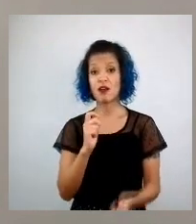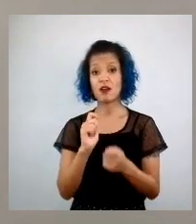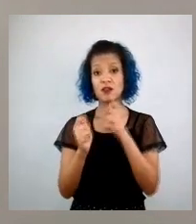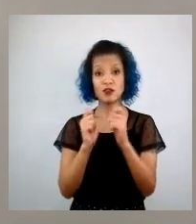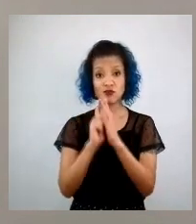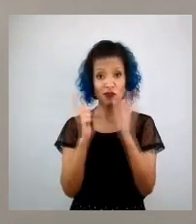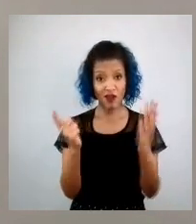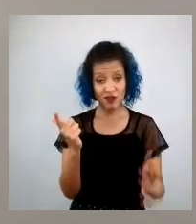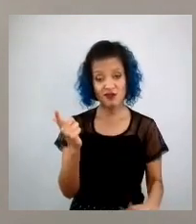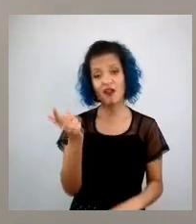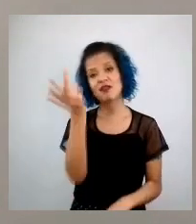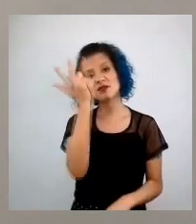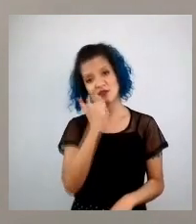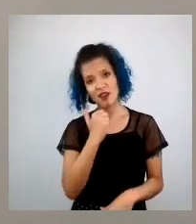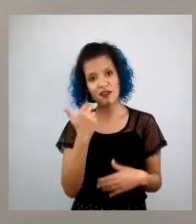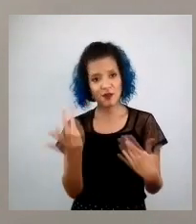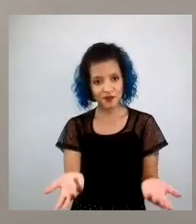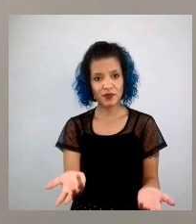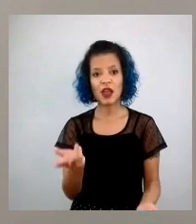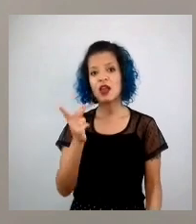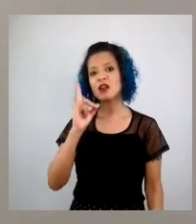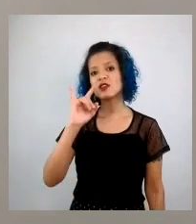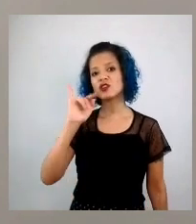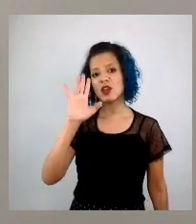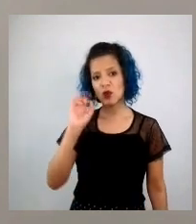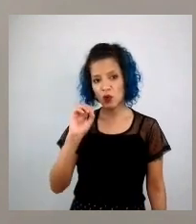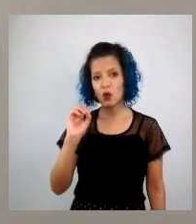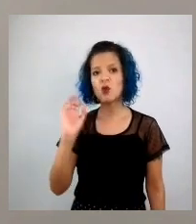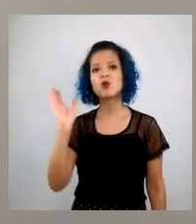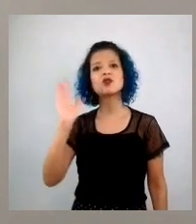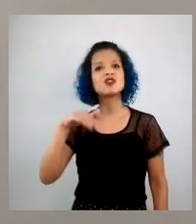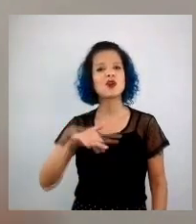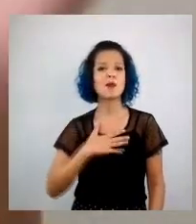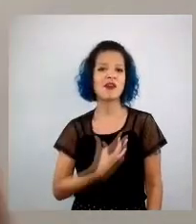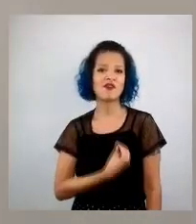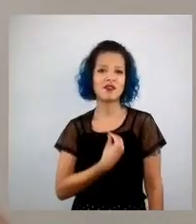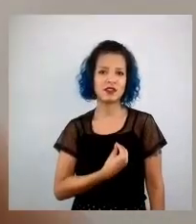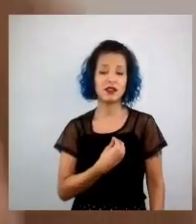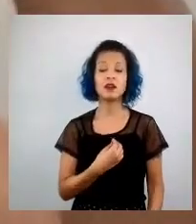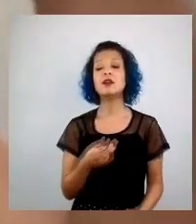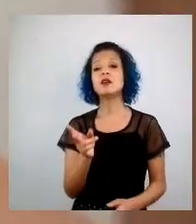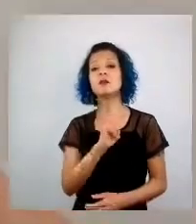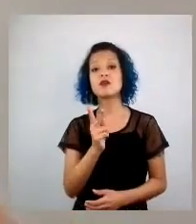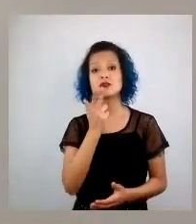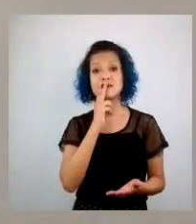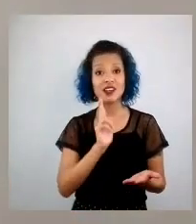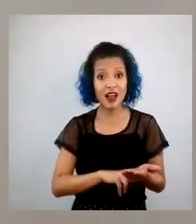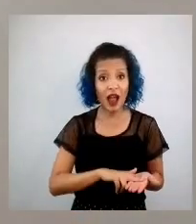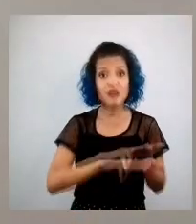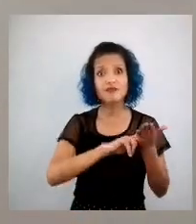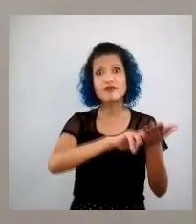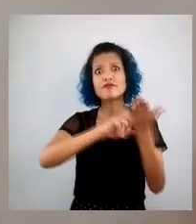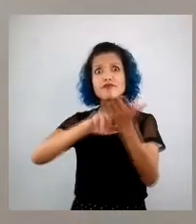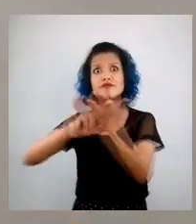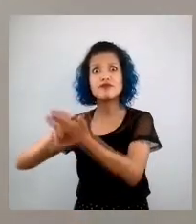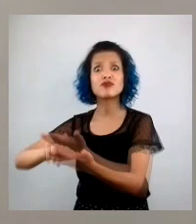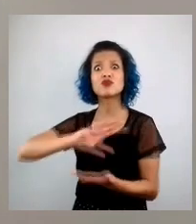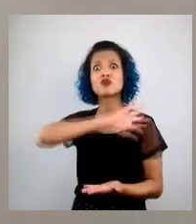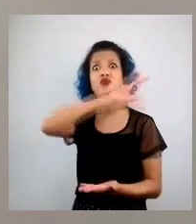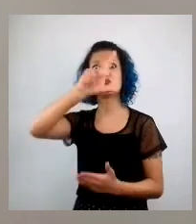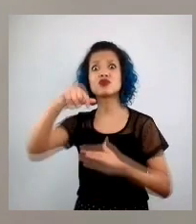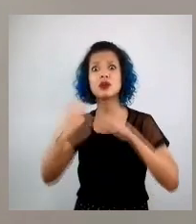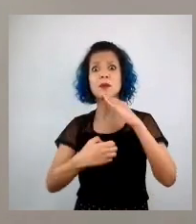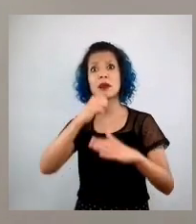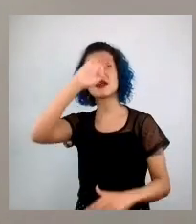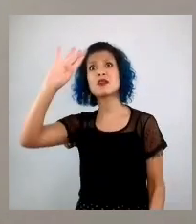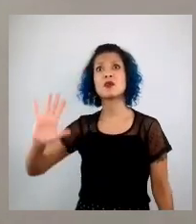Diego chegou na minha vida, a minha professora fez uma carta de recomendação, mandou para todas as empresas do Brasil, que vocês imaginam, das grandes